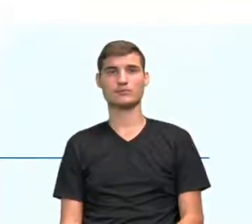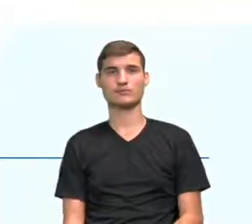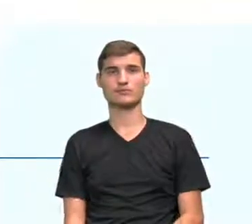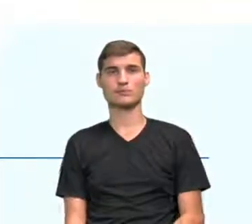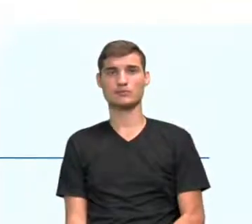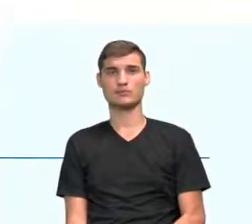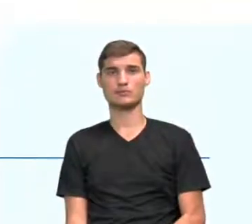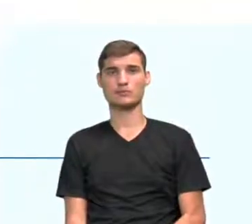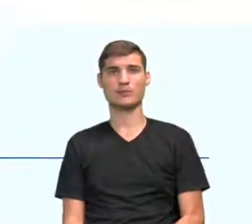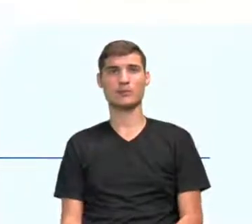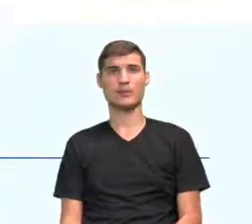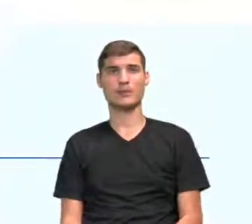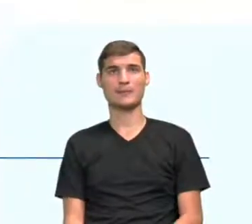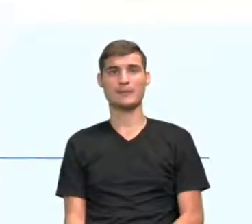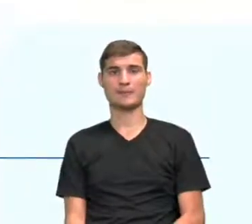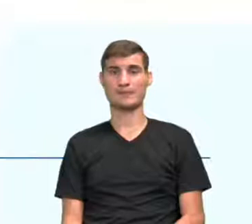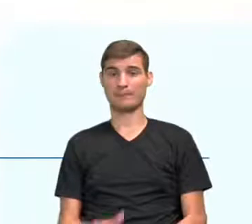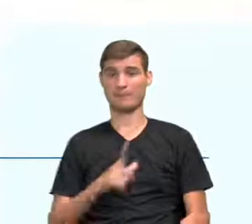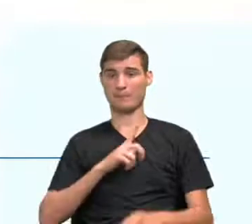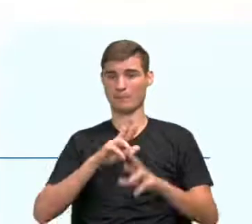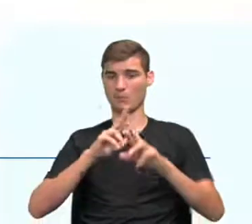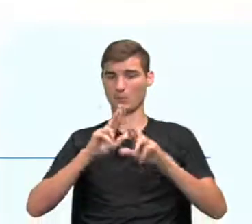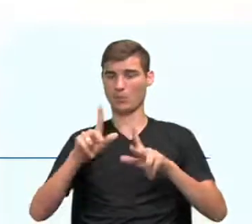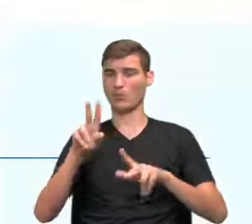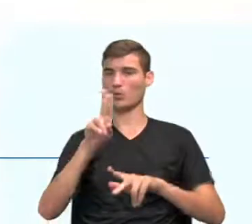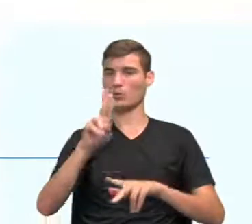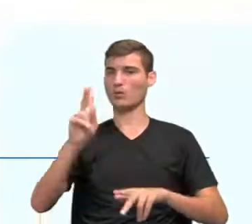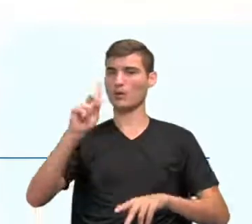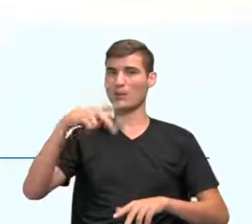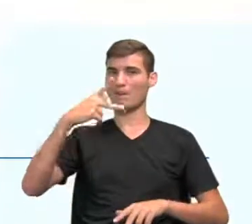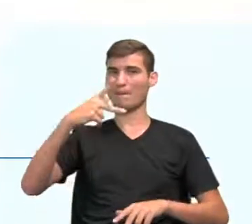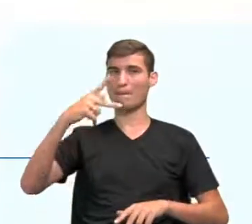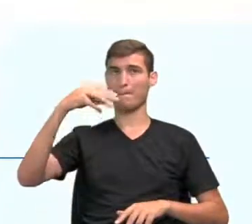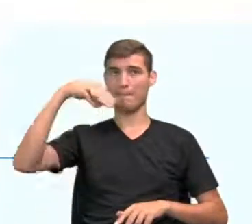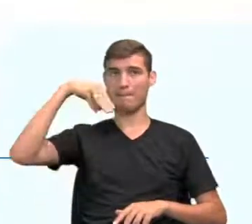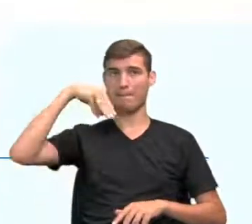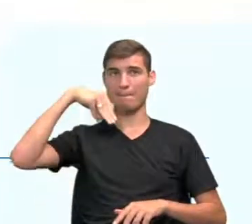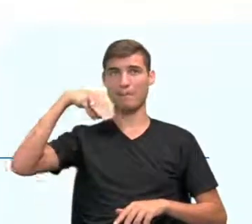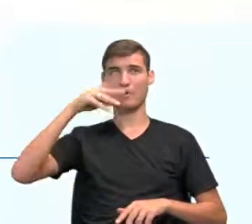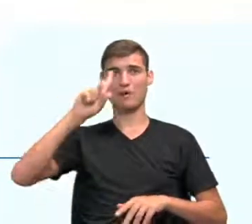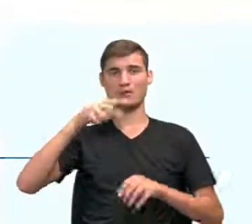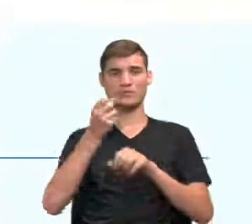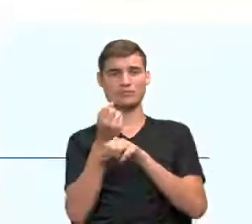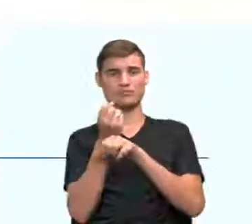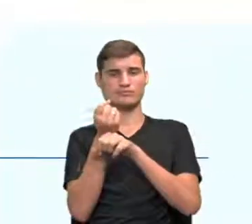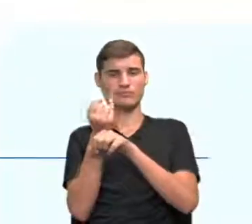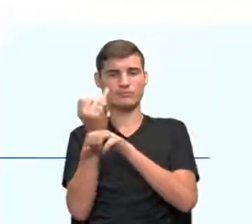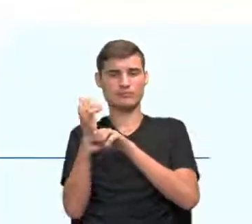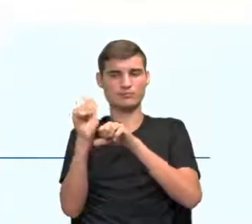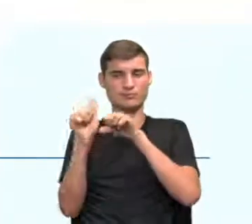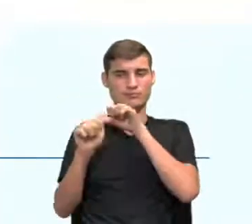chamada PPM, que é Pulse Position Modulation.